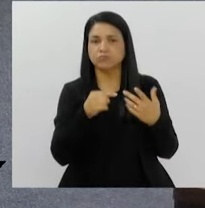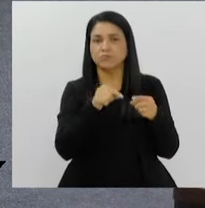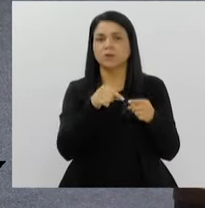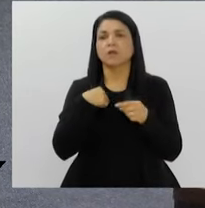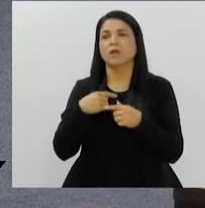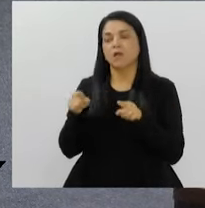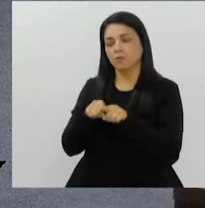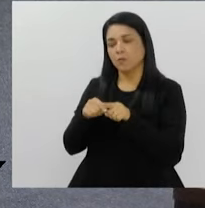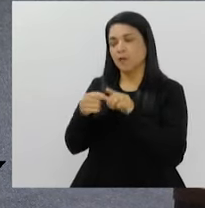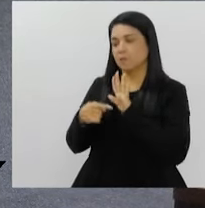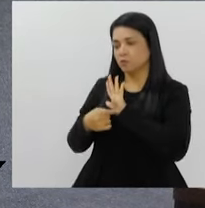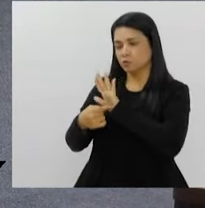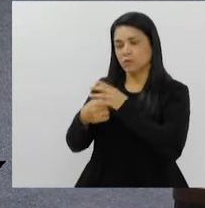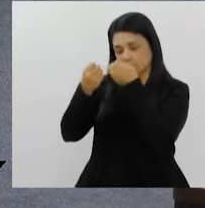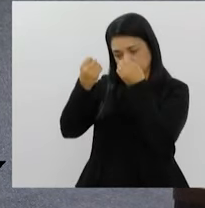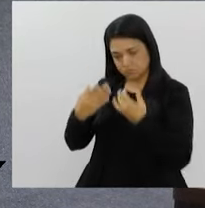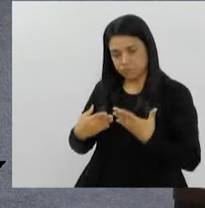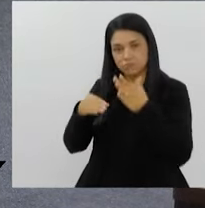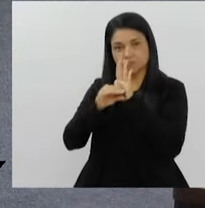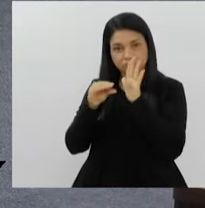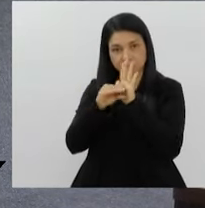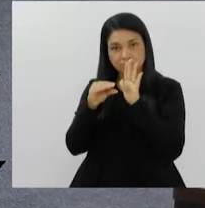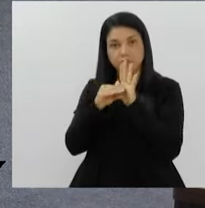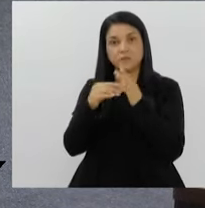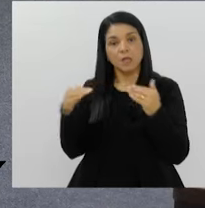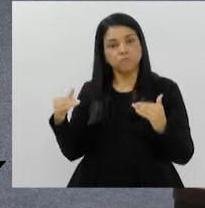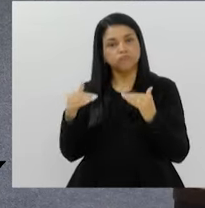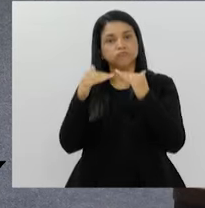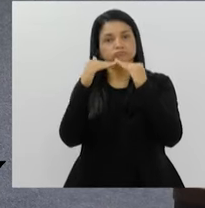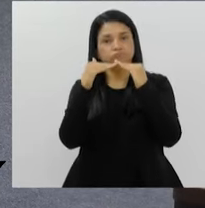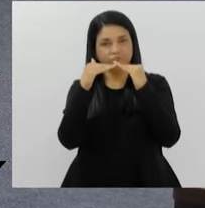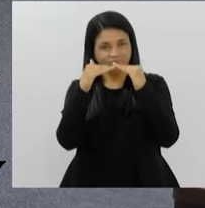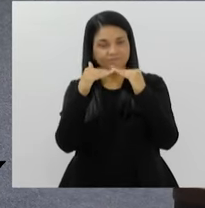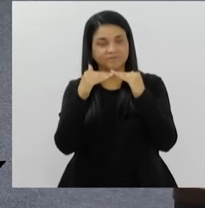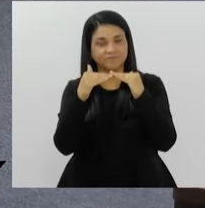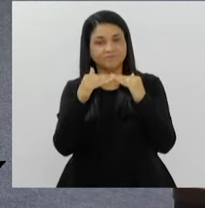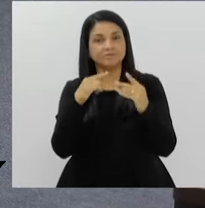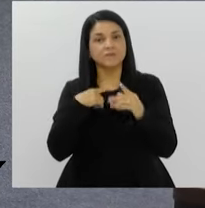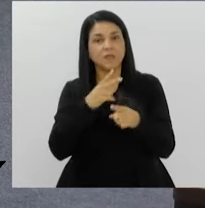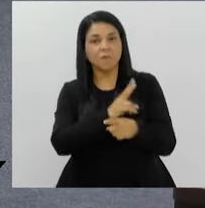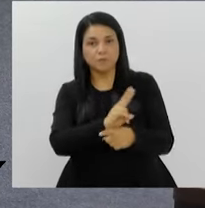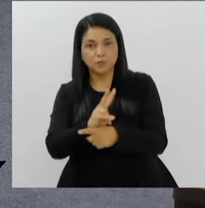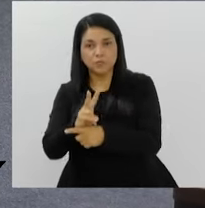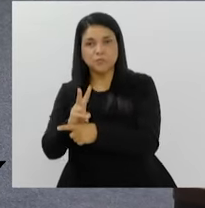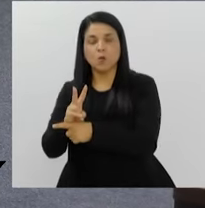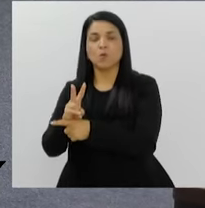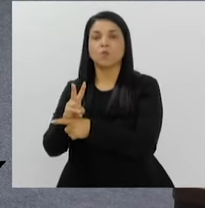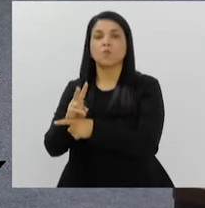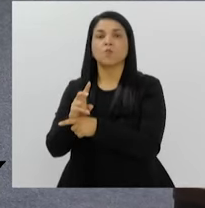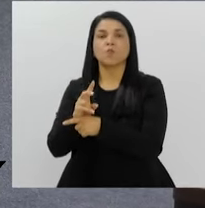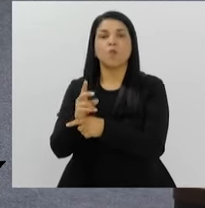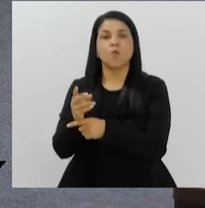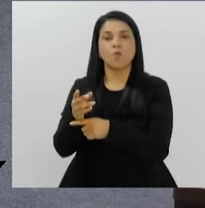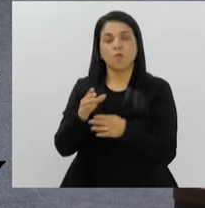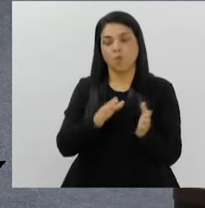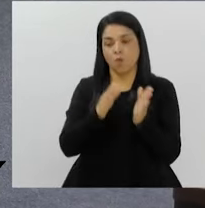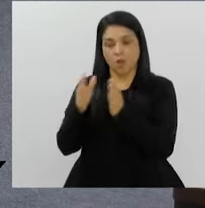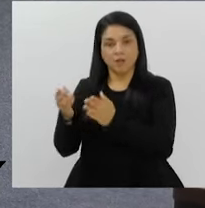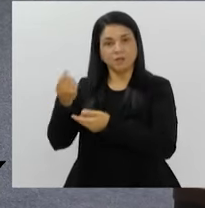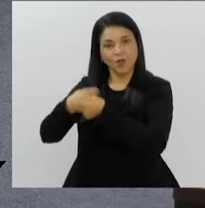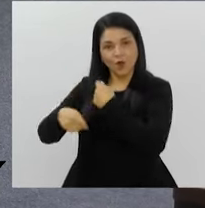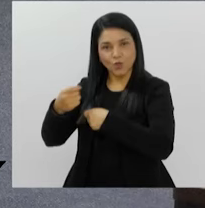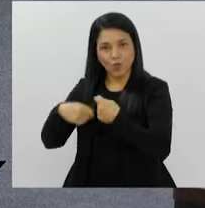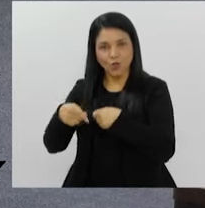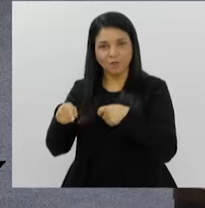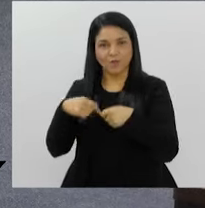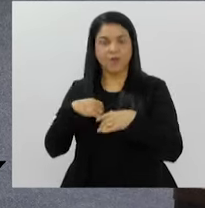equilíbrio ecológico que eu acho que combina a proteção com o lado econômico da produção. Era essa